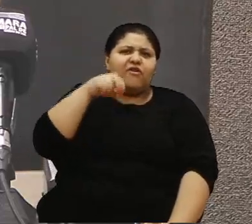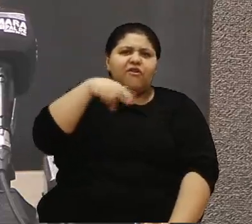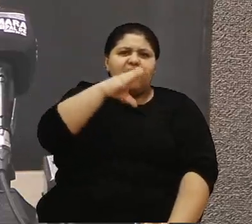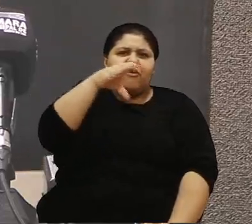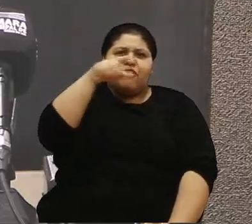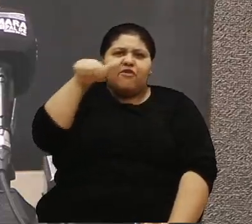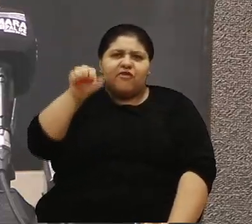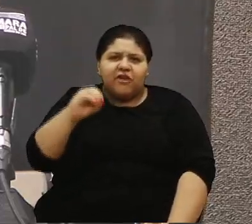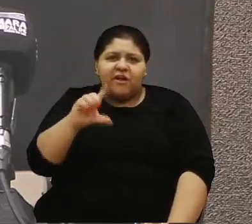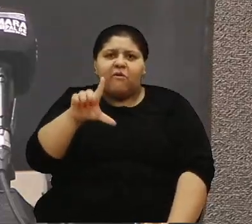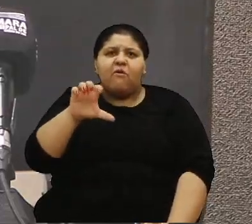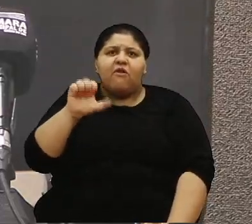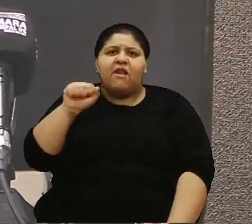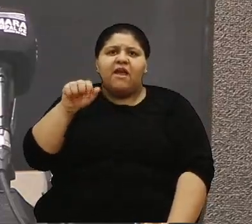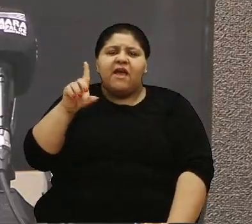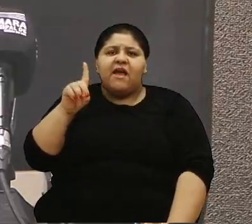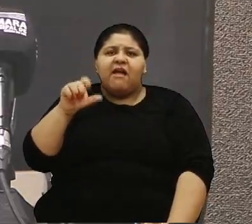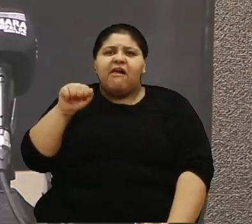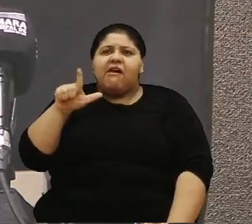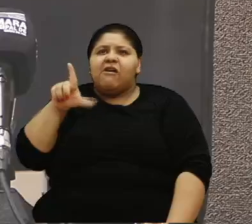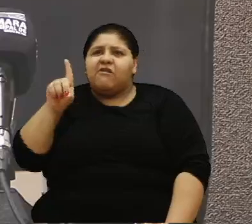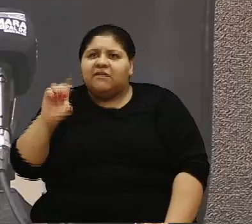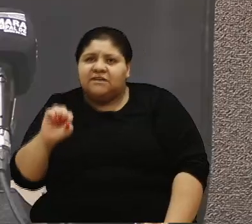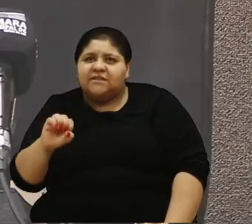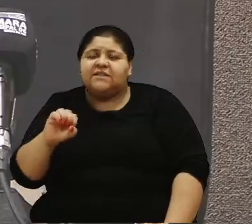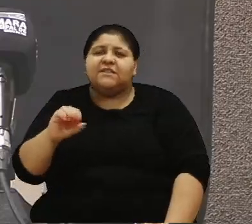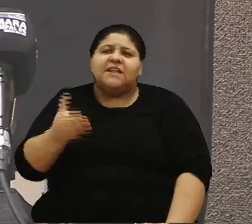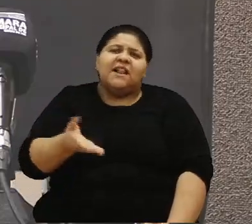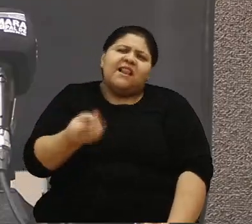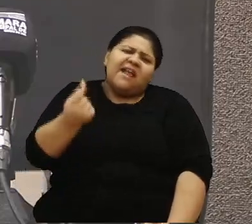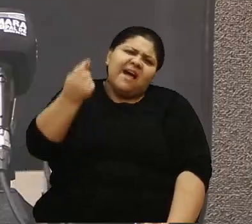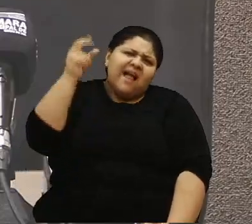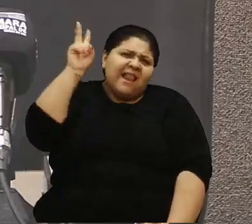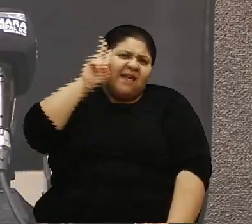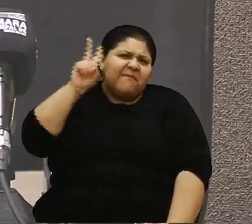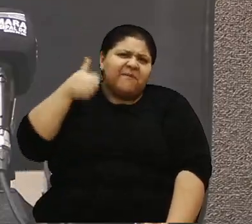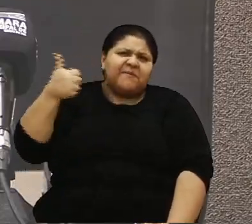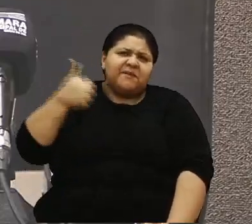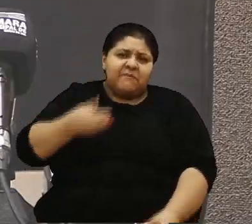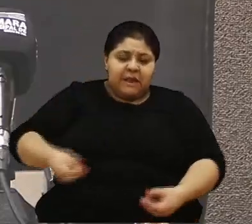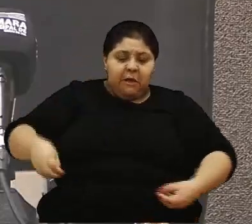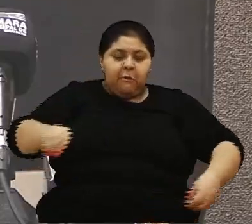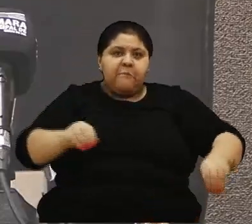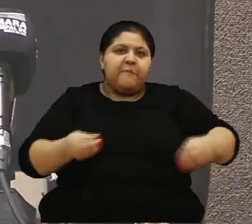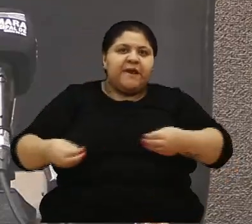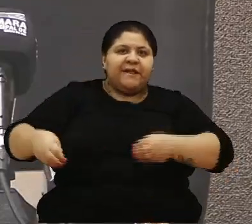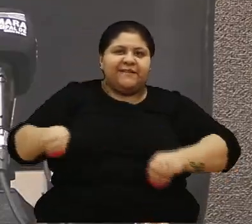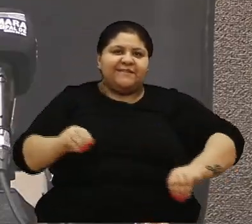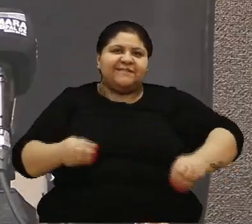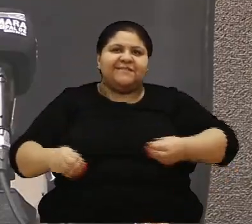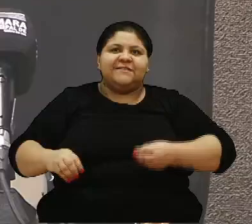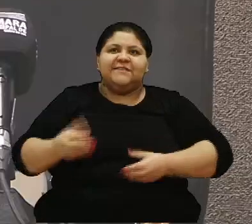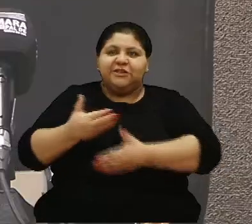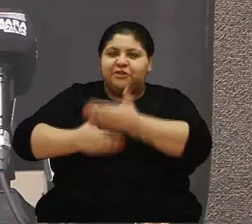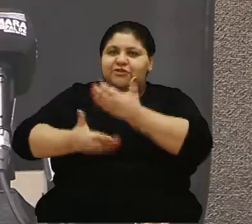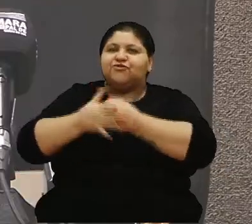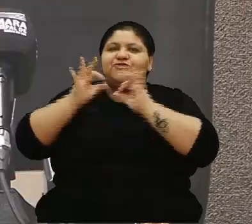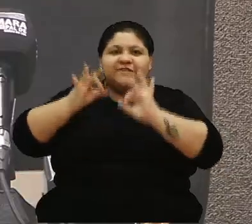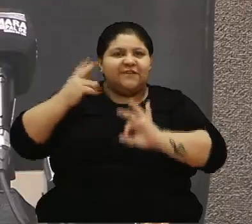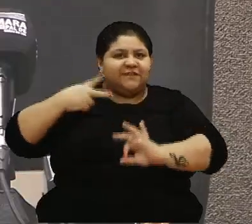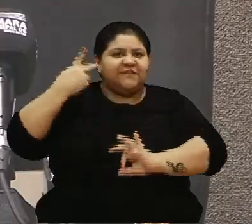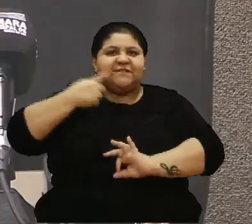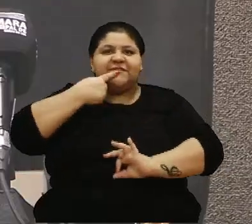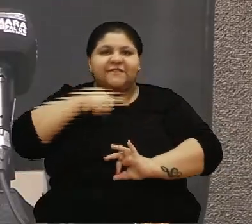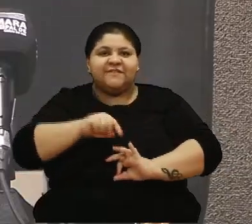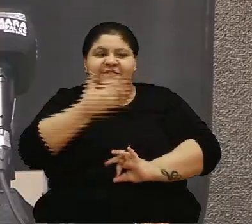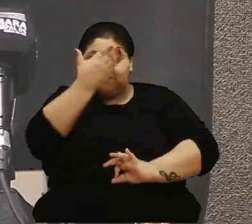prenda veterana, quando eu disse que eu casei no Rincão, disse que eu não tinha nascido ainda. Acabou comigo, né? Mas tá tudo certo. O vereador Caleb, ainda bem que